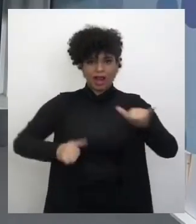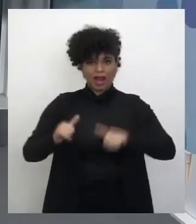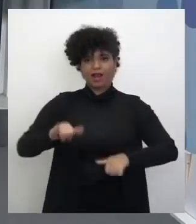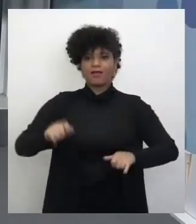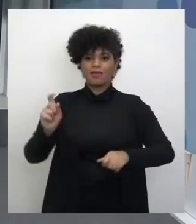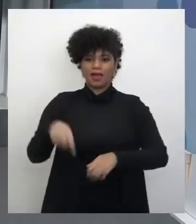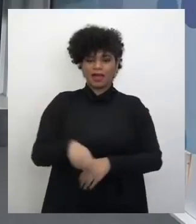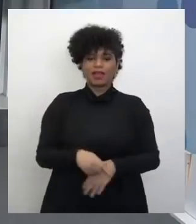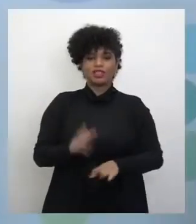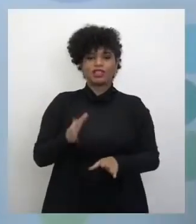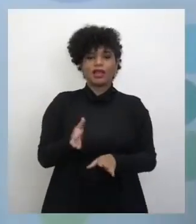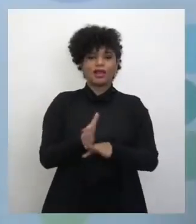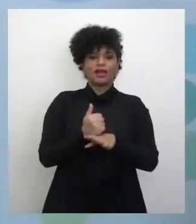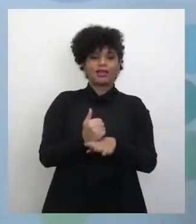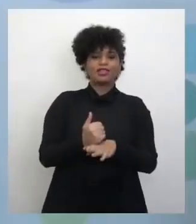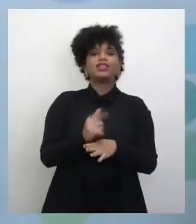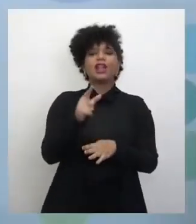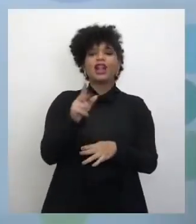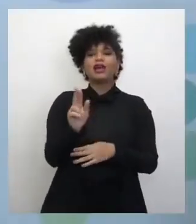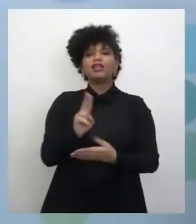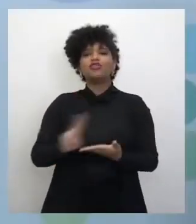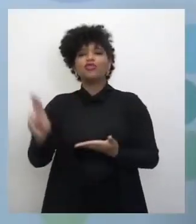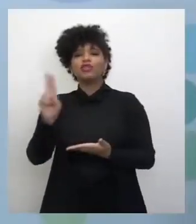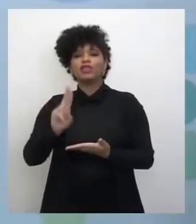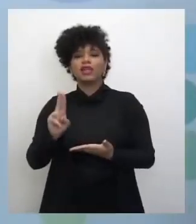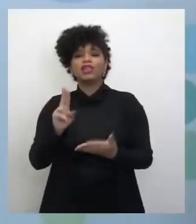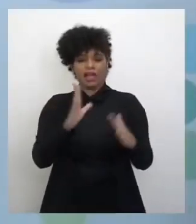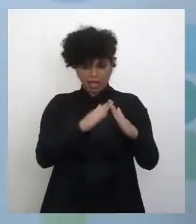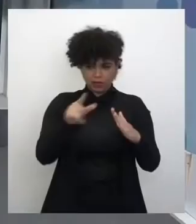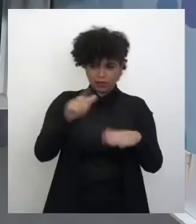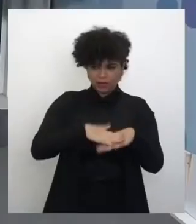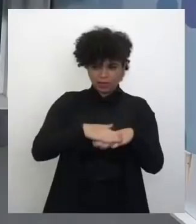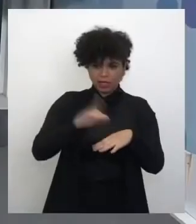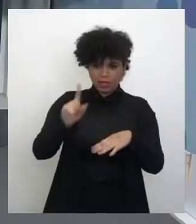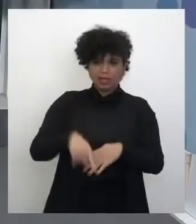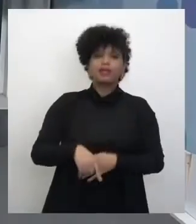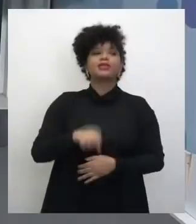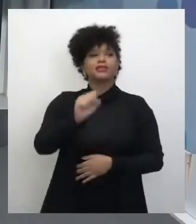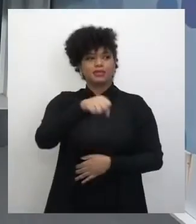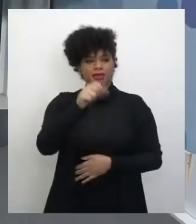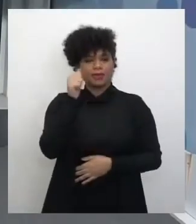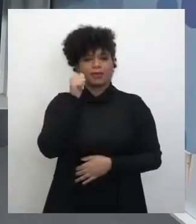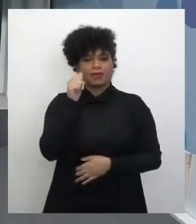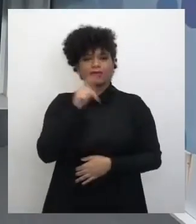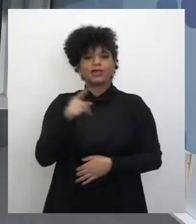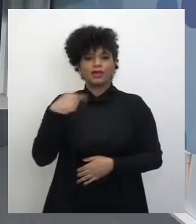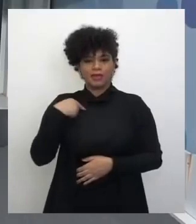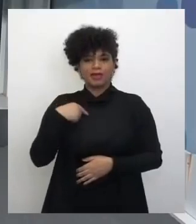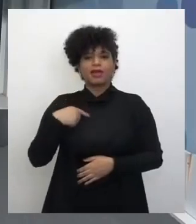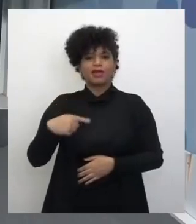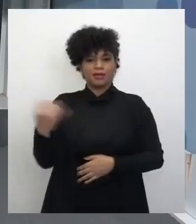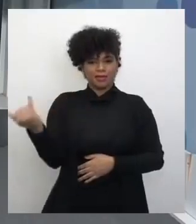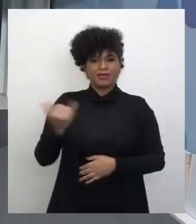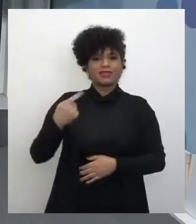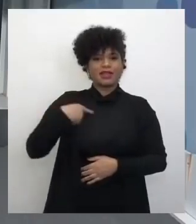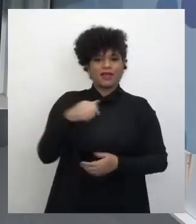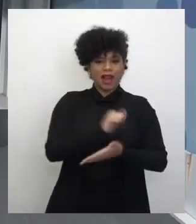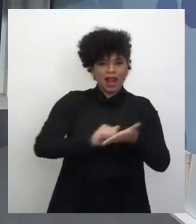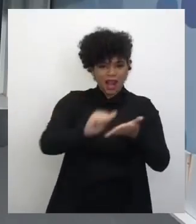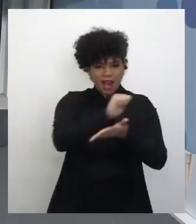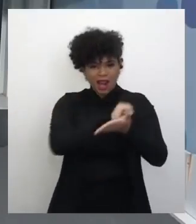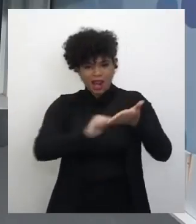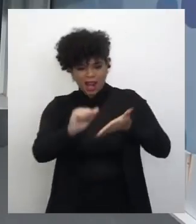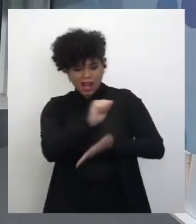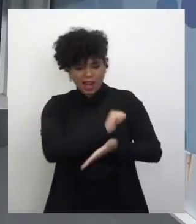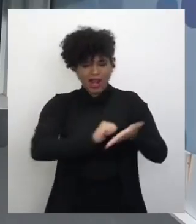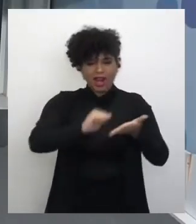Você Exatamente. antes de ir para a universidade de química fez muita química em casa, né? Direto, minha mãe sempre mandava eu lavar louça. Ah, boa, isso daí, Então né? aí você já